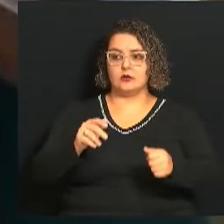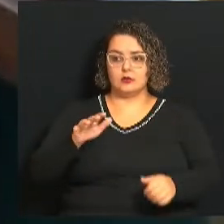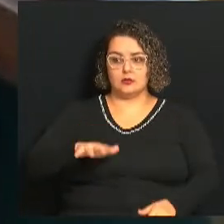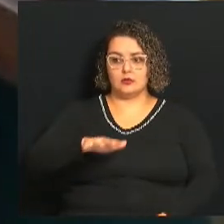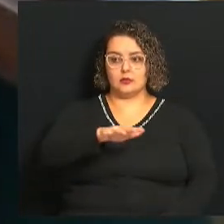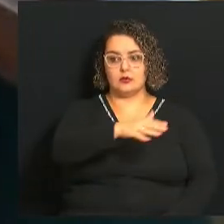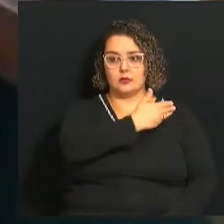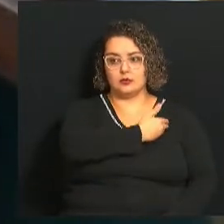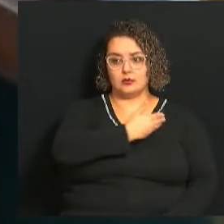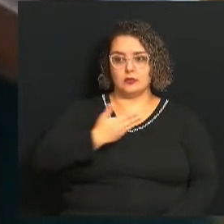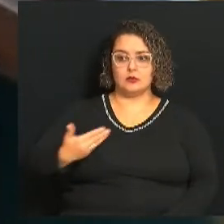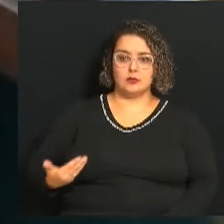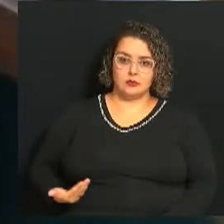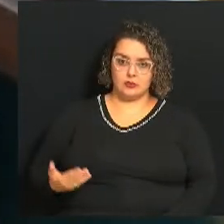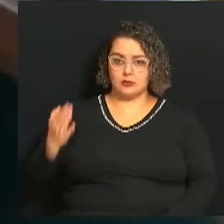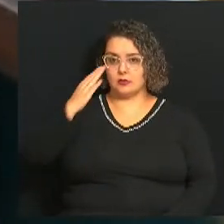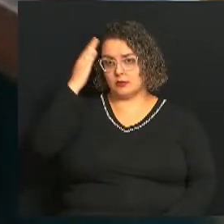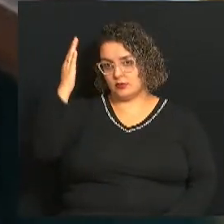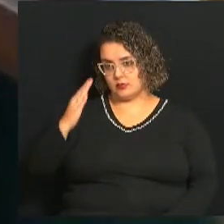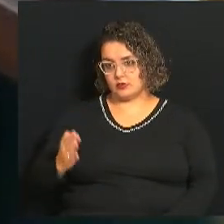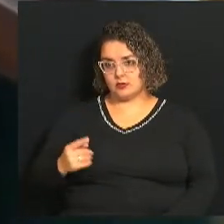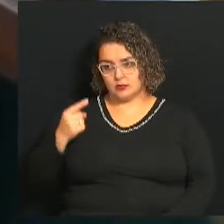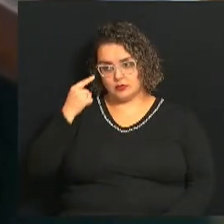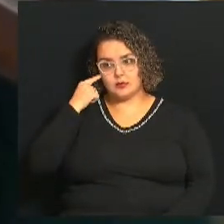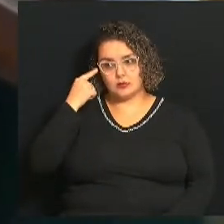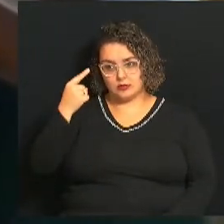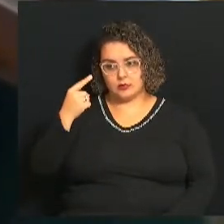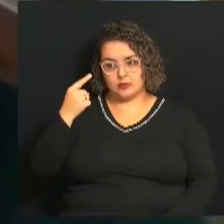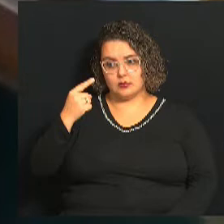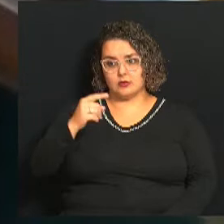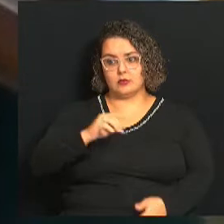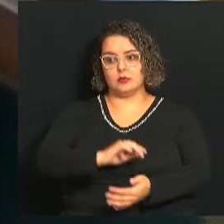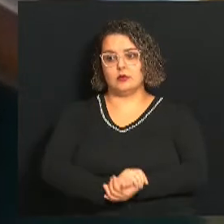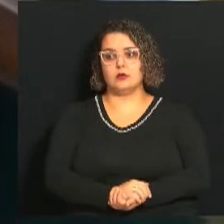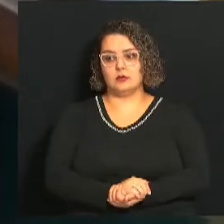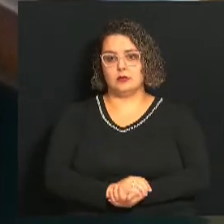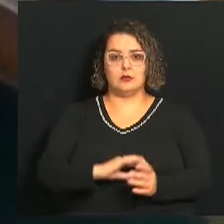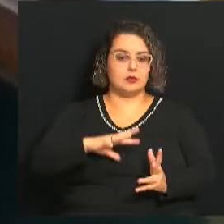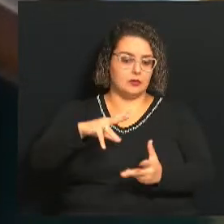no Brasil, né? E no mundo há muito mais tempo.